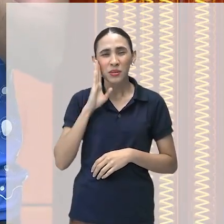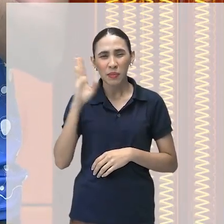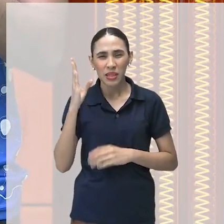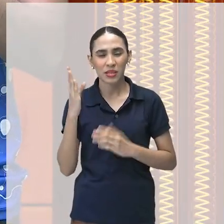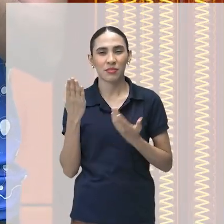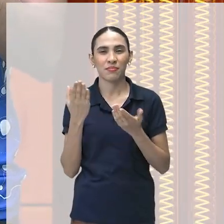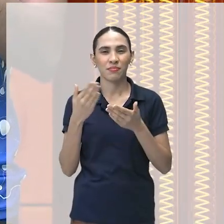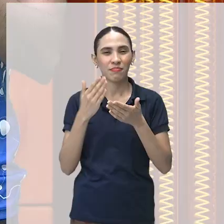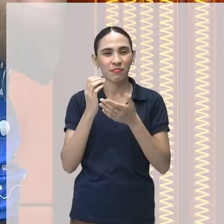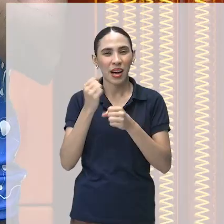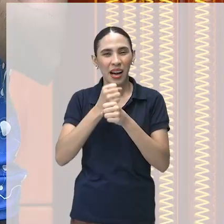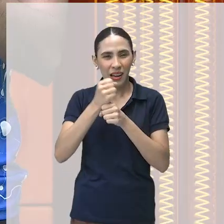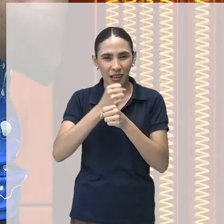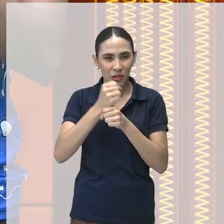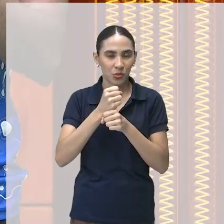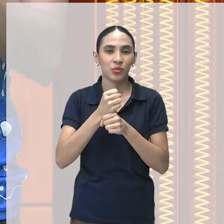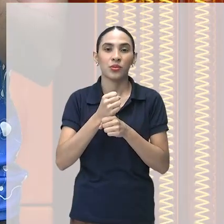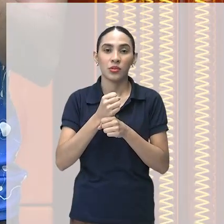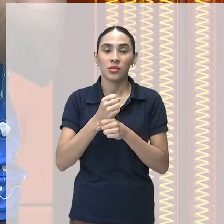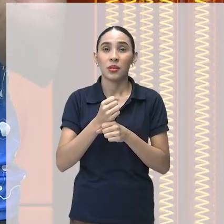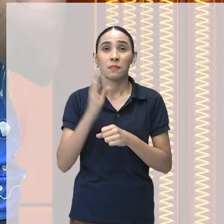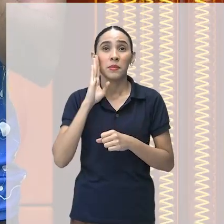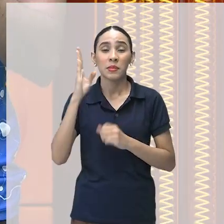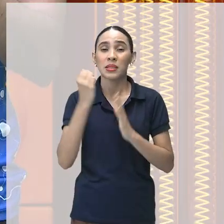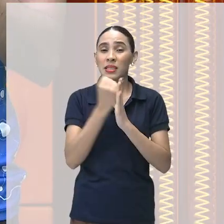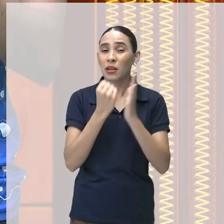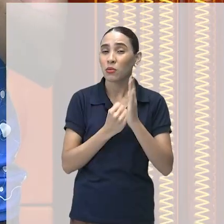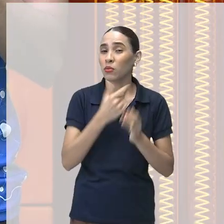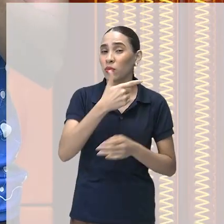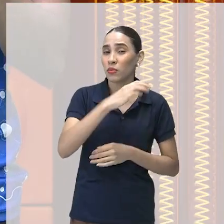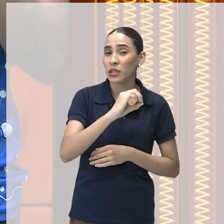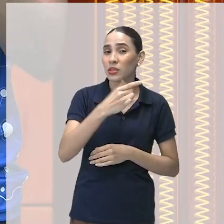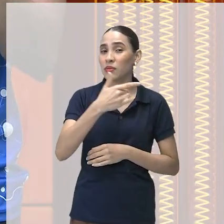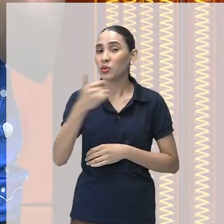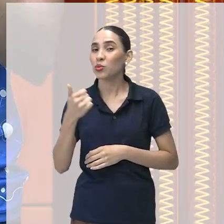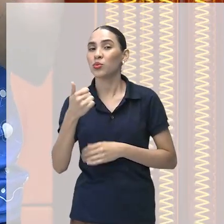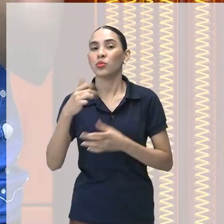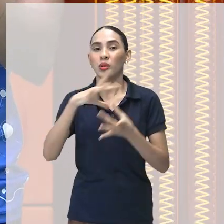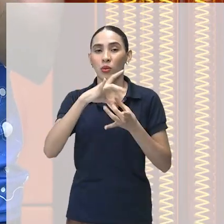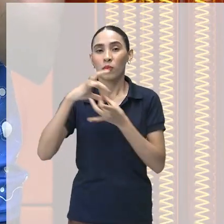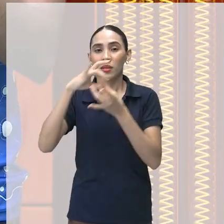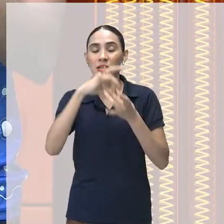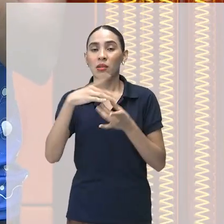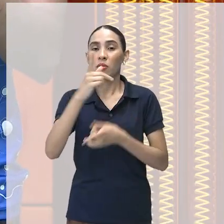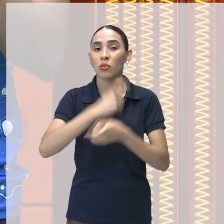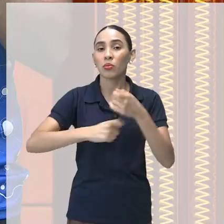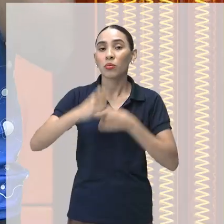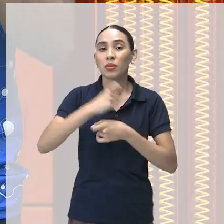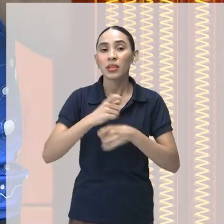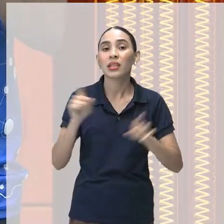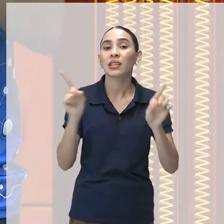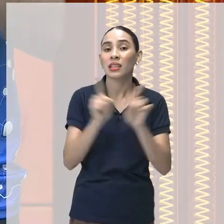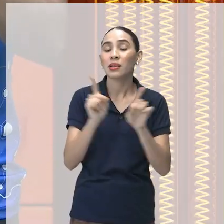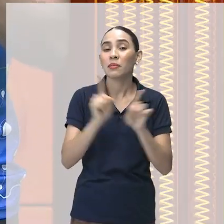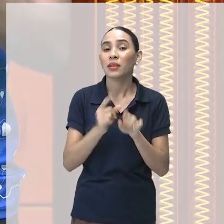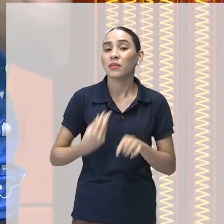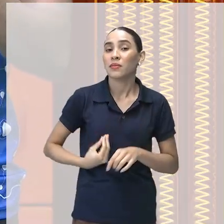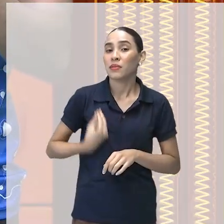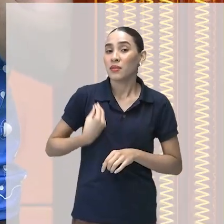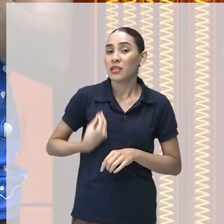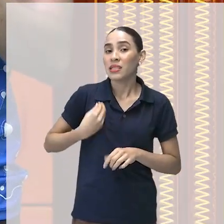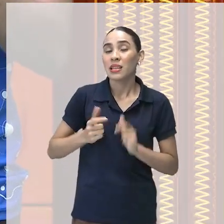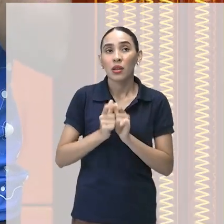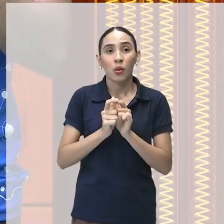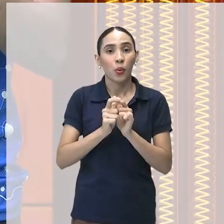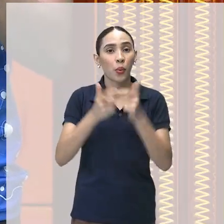especial, no século XX, século XXI, a questão da globalização da economia, e também a gente tem vivenciado um crescimento